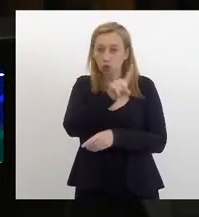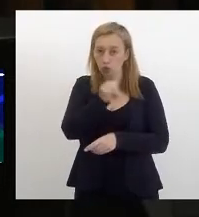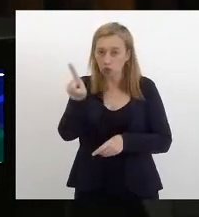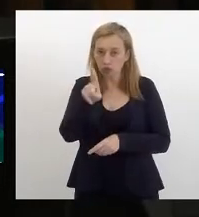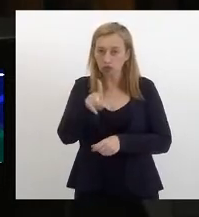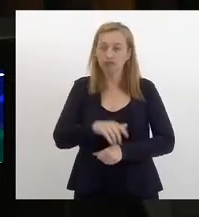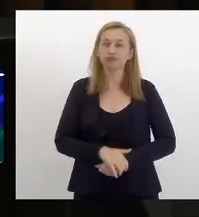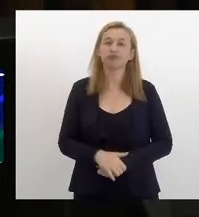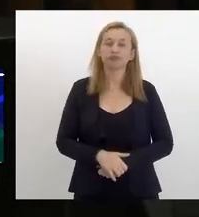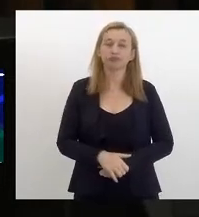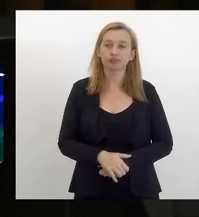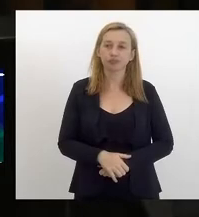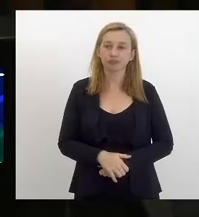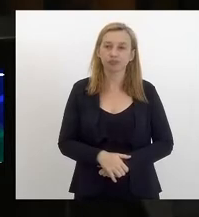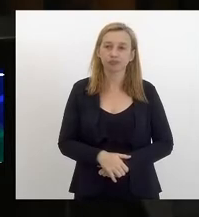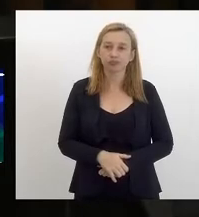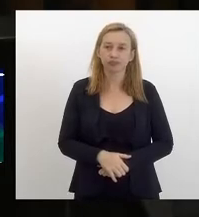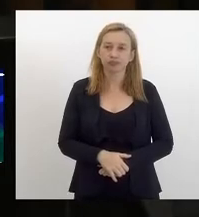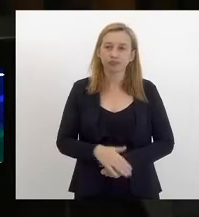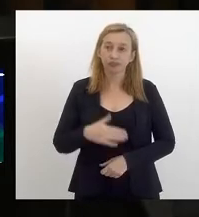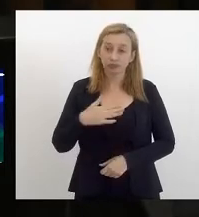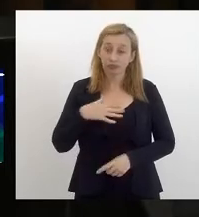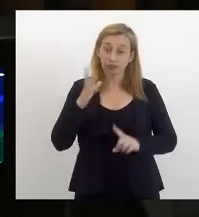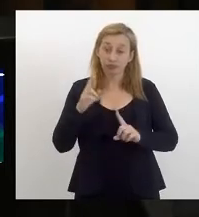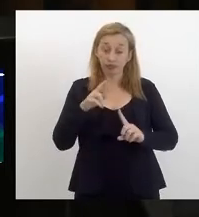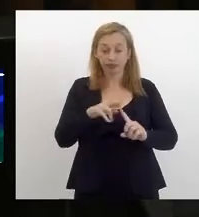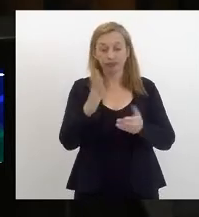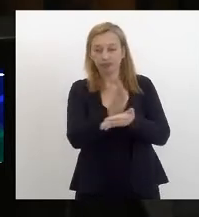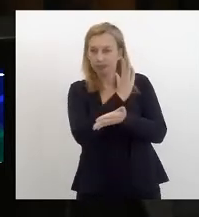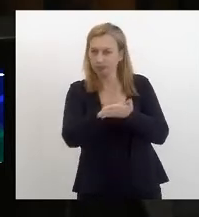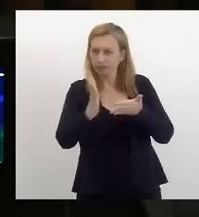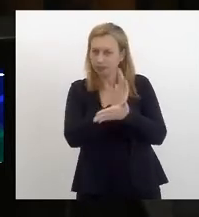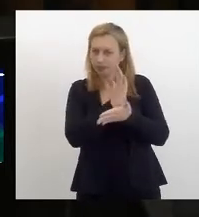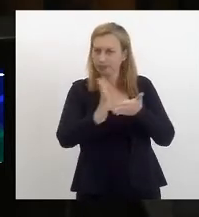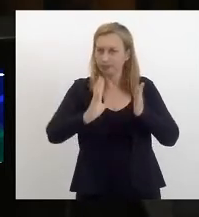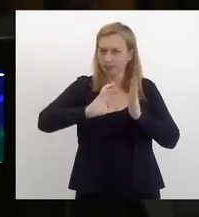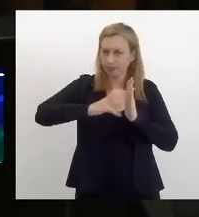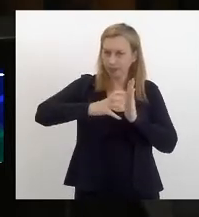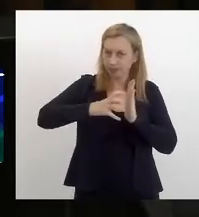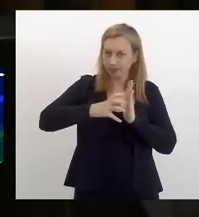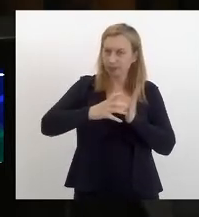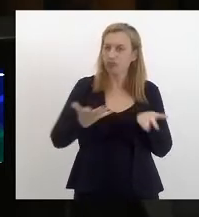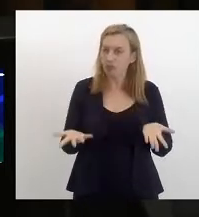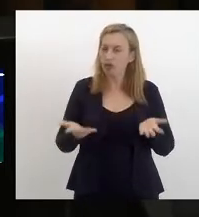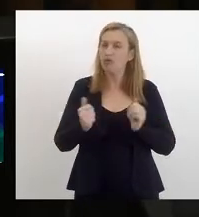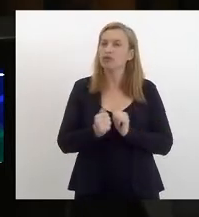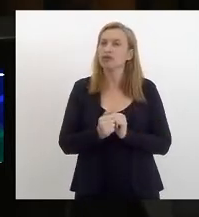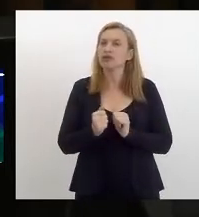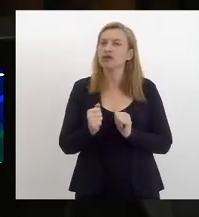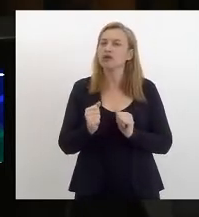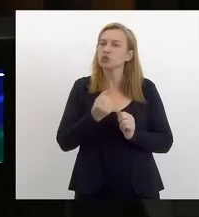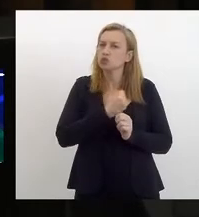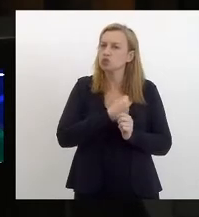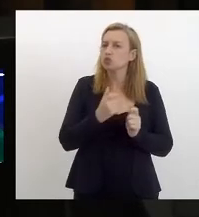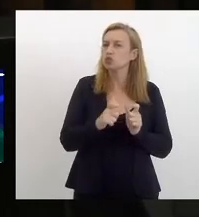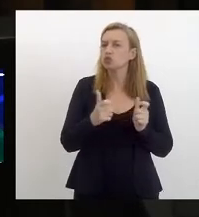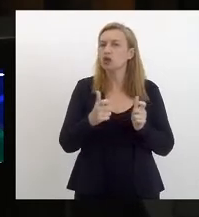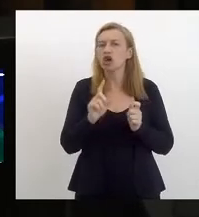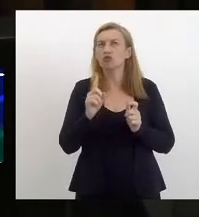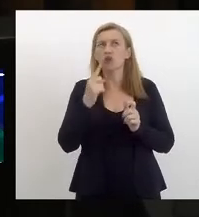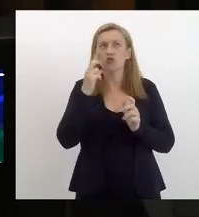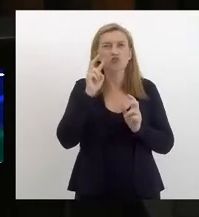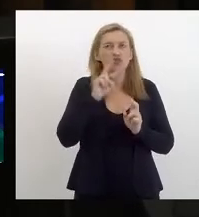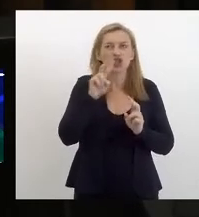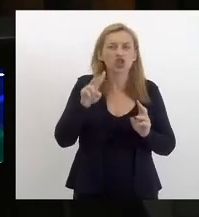não eu estou me referindo alguns partidos e estou dizendo a maioria porque eu não verifiquei